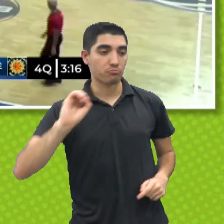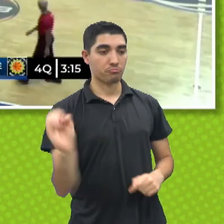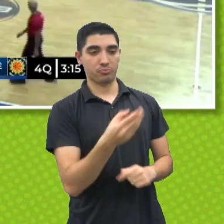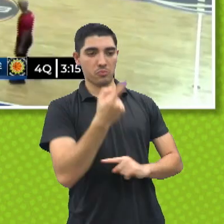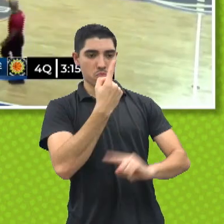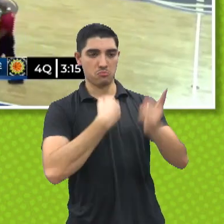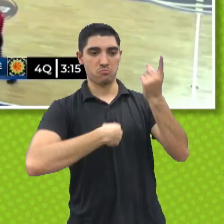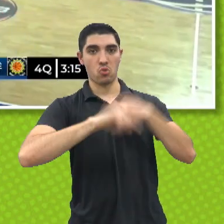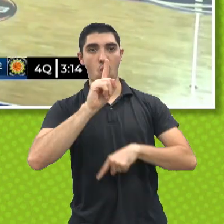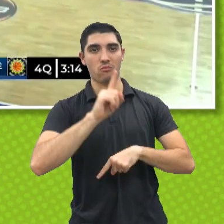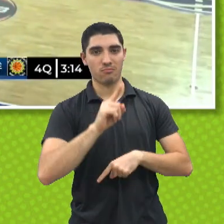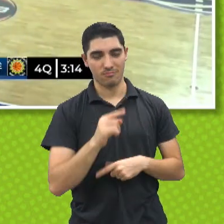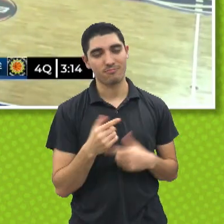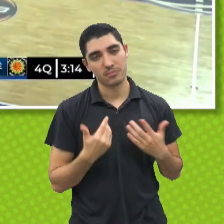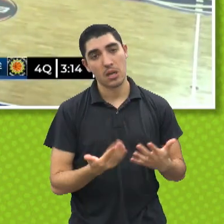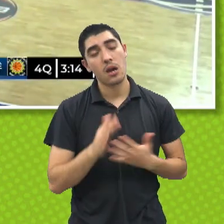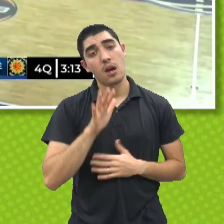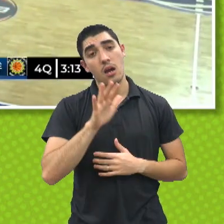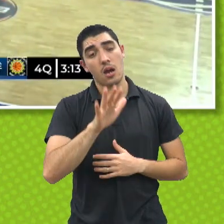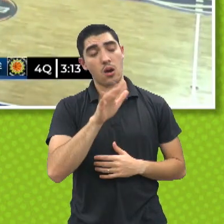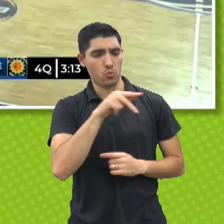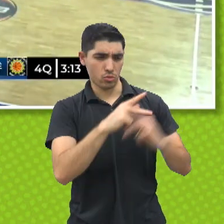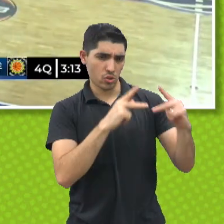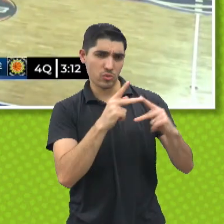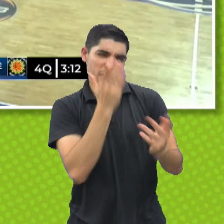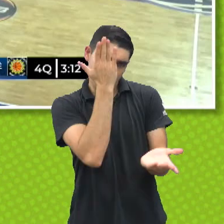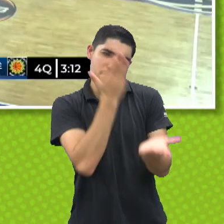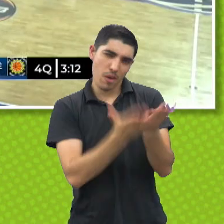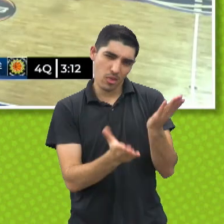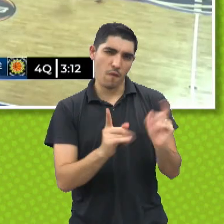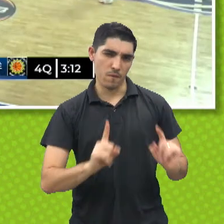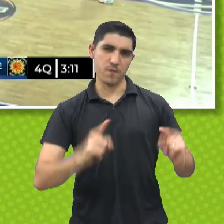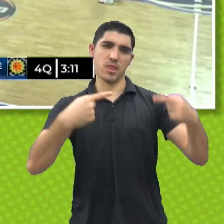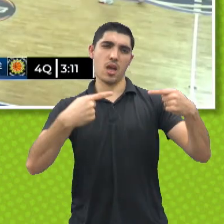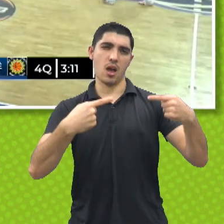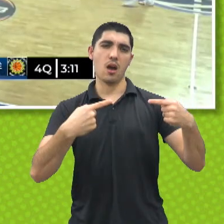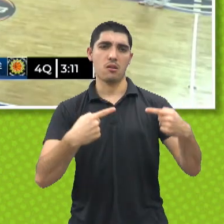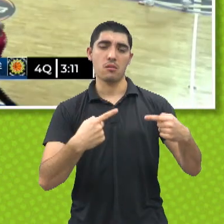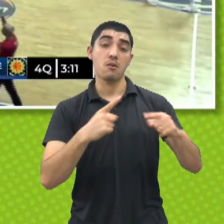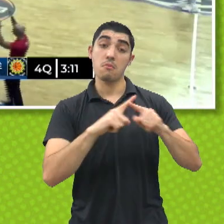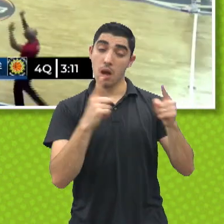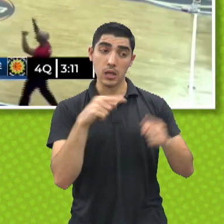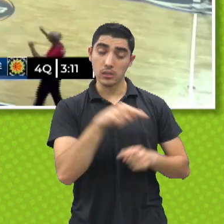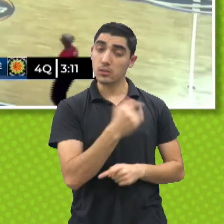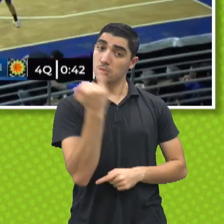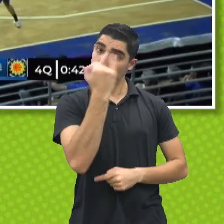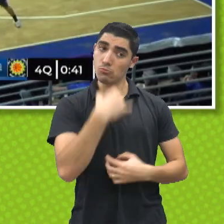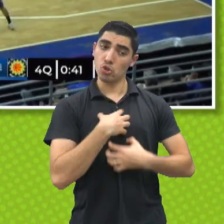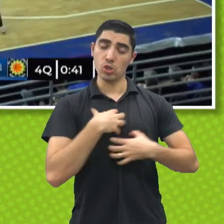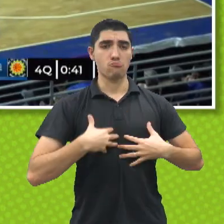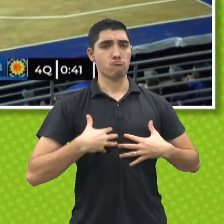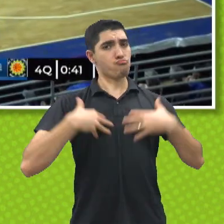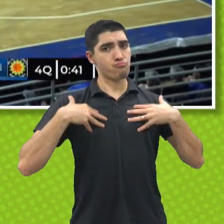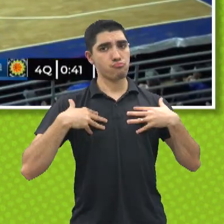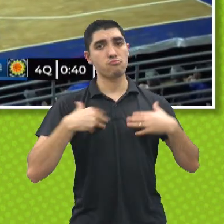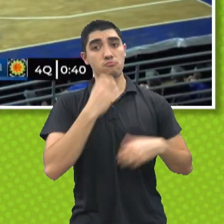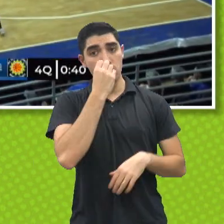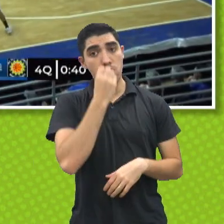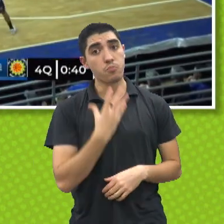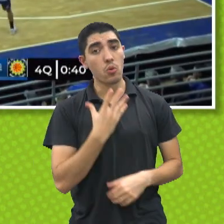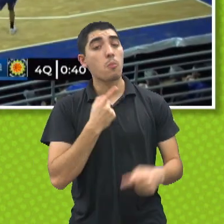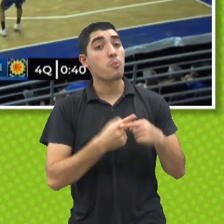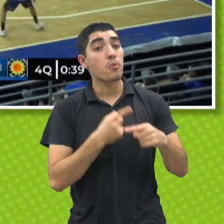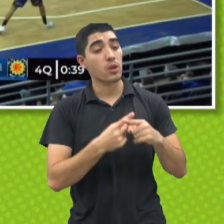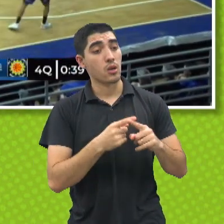ah o resultado o vice-campeonato desse um honrado vice-campeonato desse campeonato paulista mostra que o São